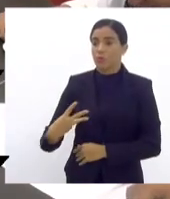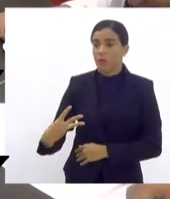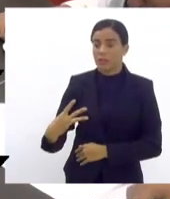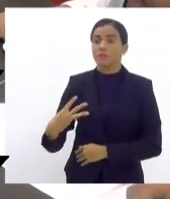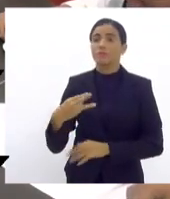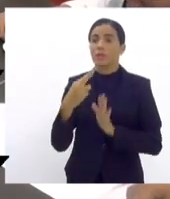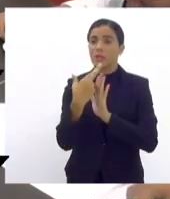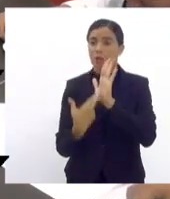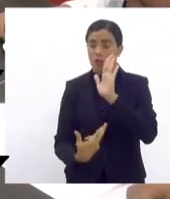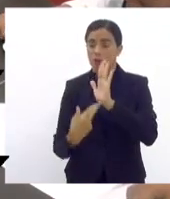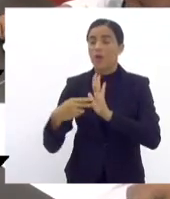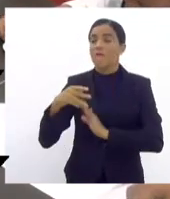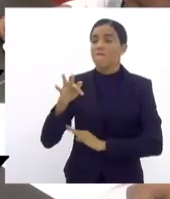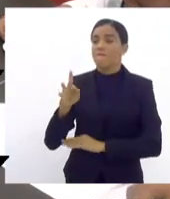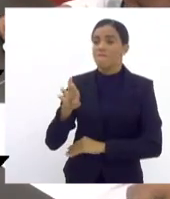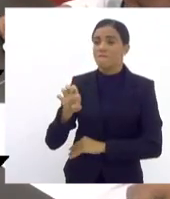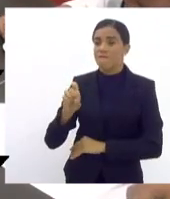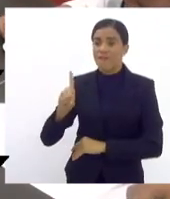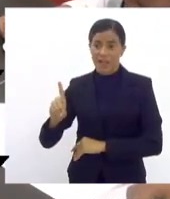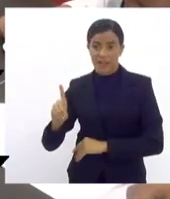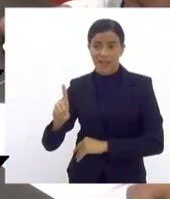relatoria do deputado Fred Pacheco.